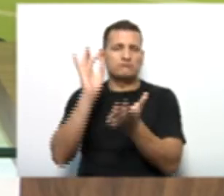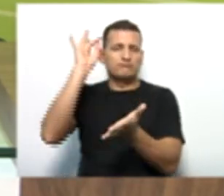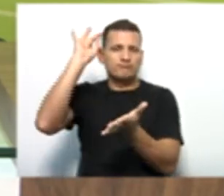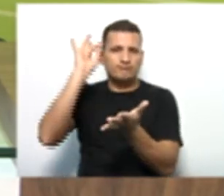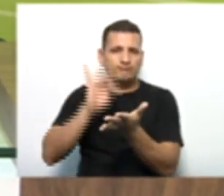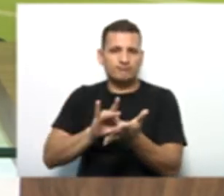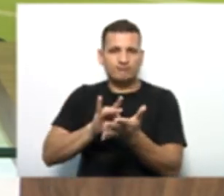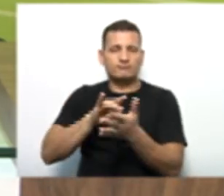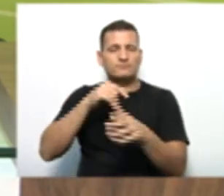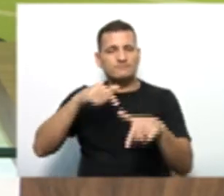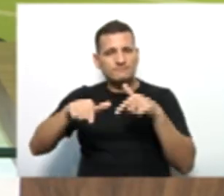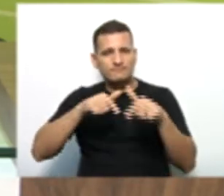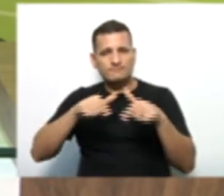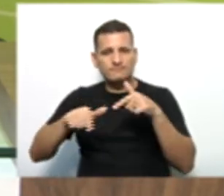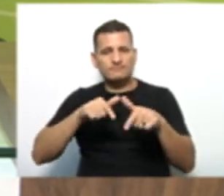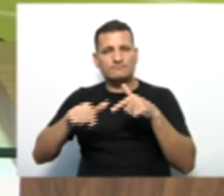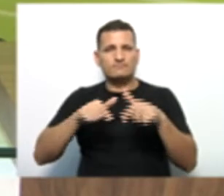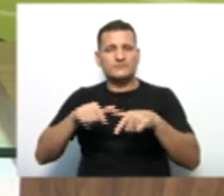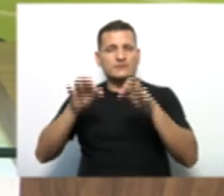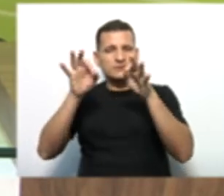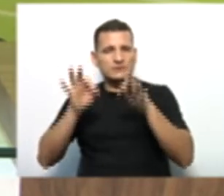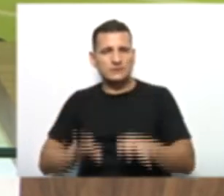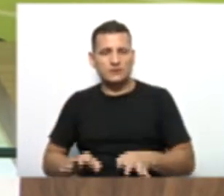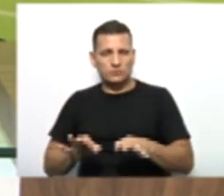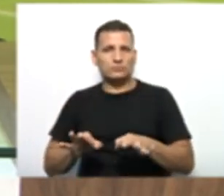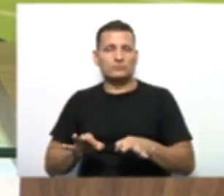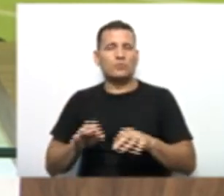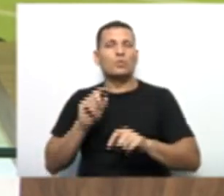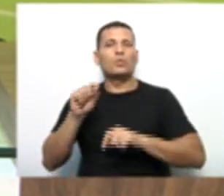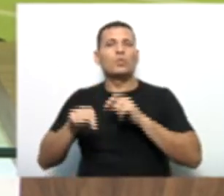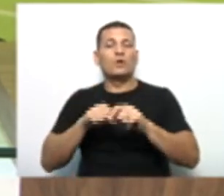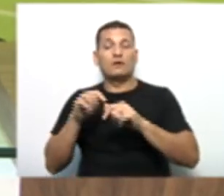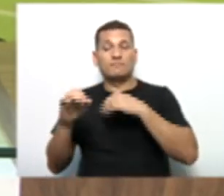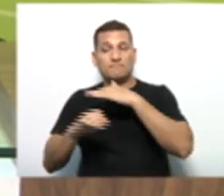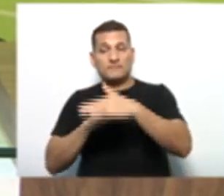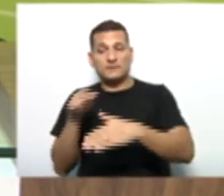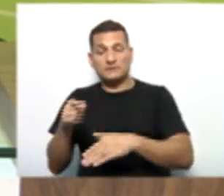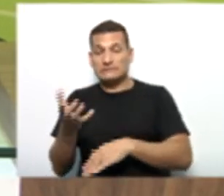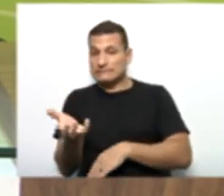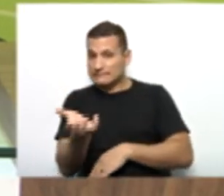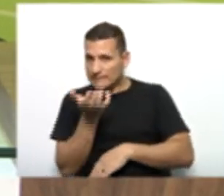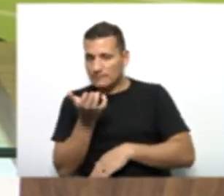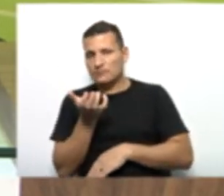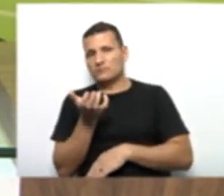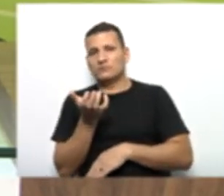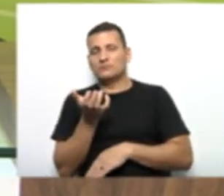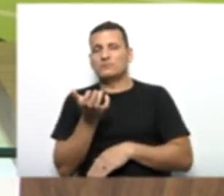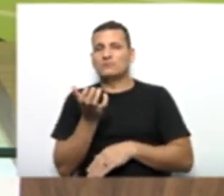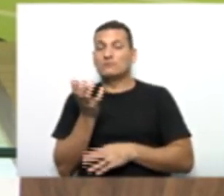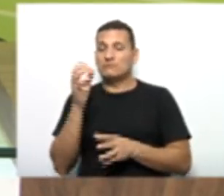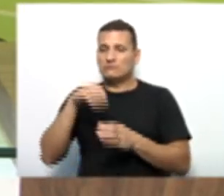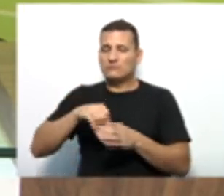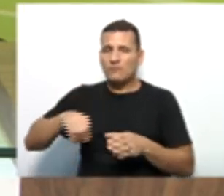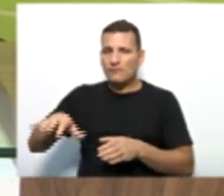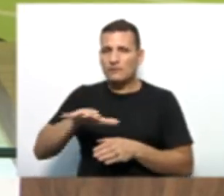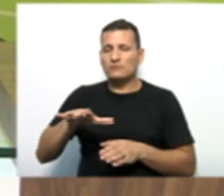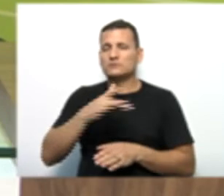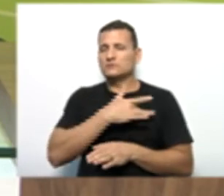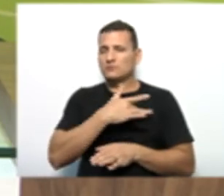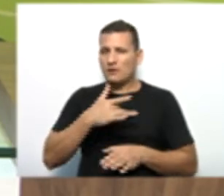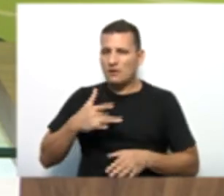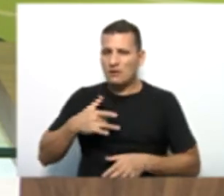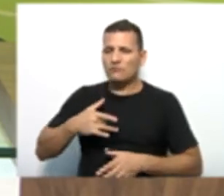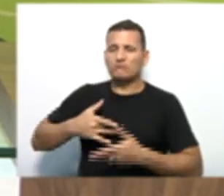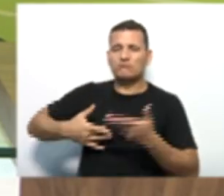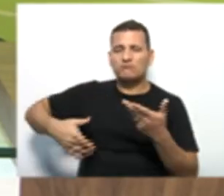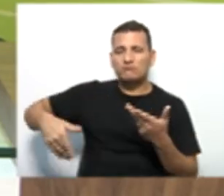exercício do trabalho, aquele trabalho que realmente a empresa espera de você, né? Dentro de um ambiente saudável, harmonioso. Então, o